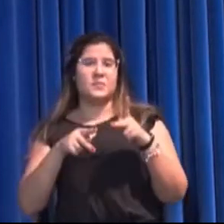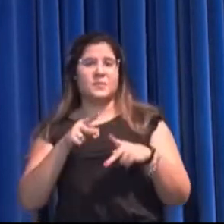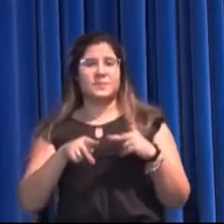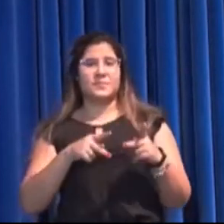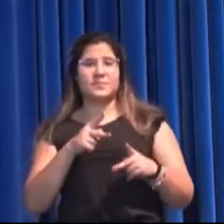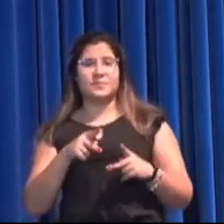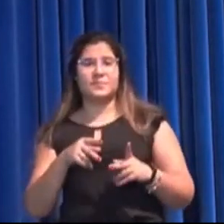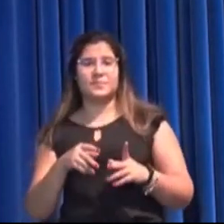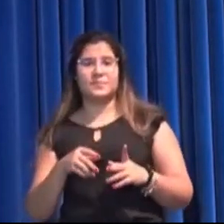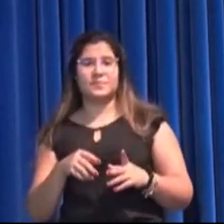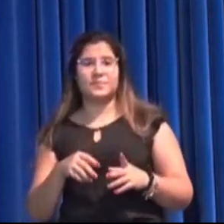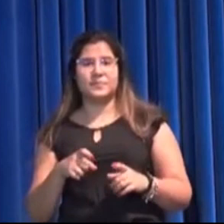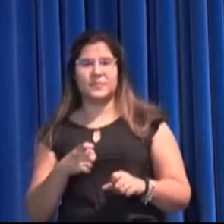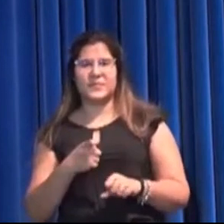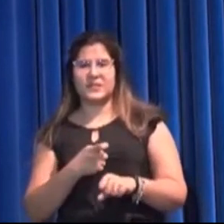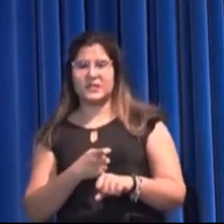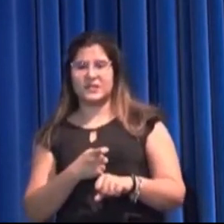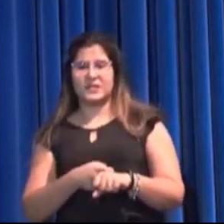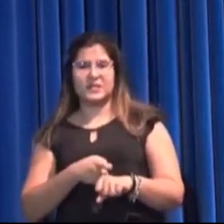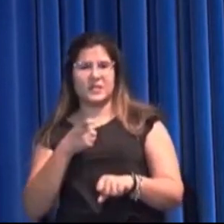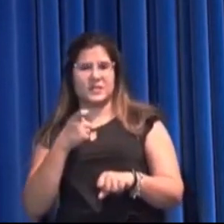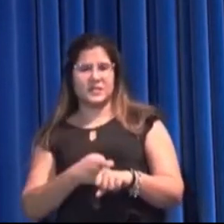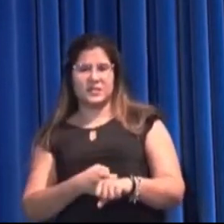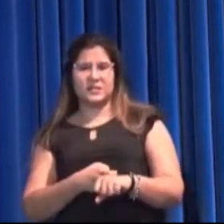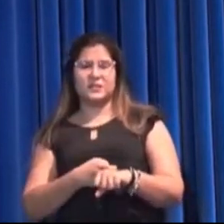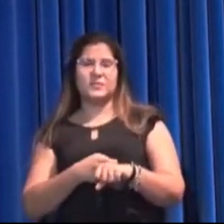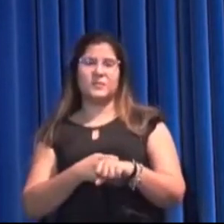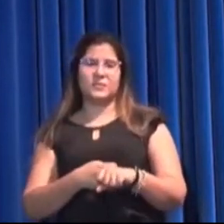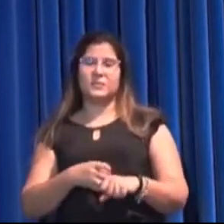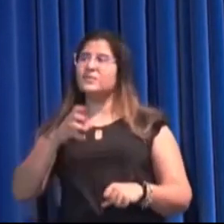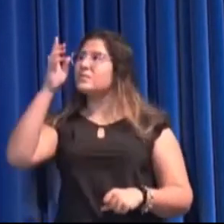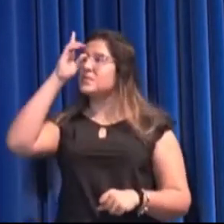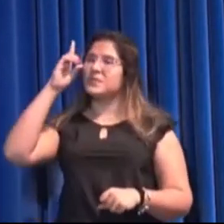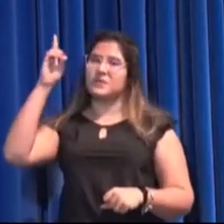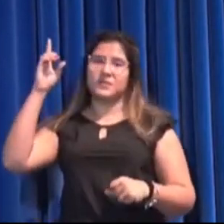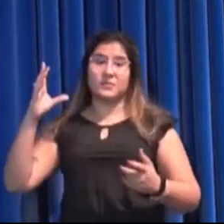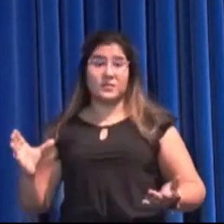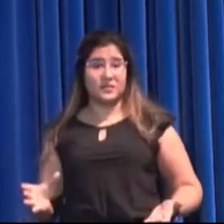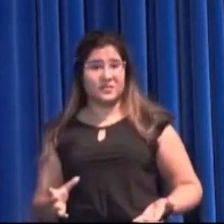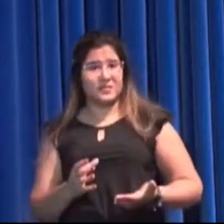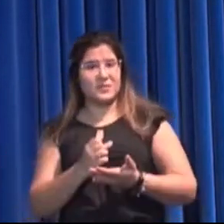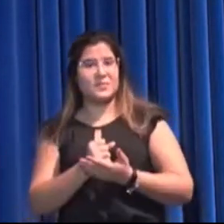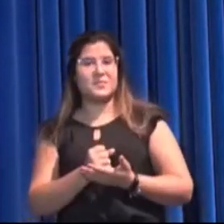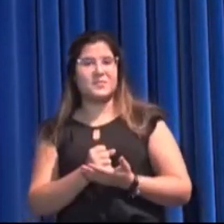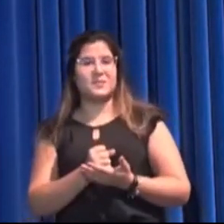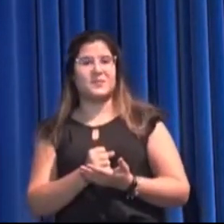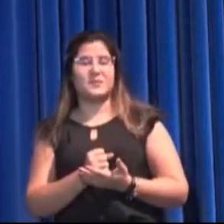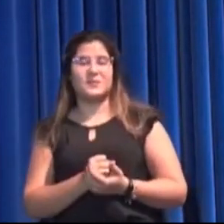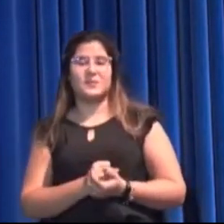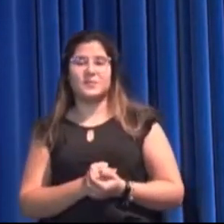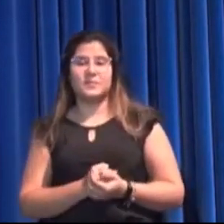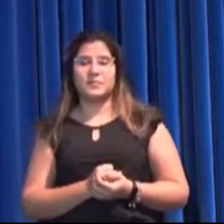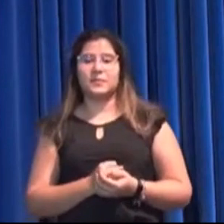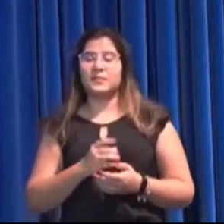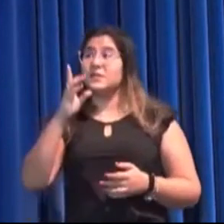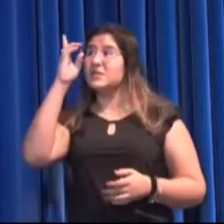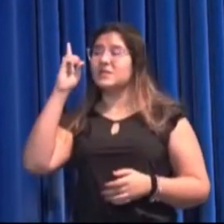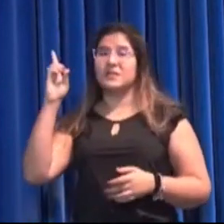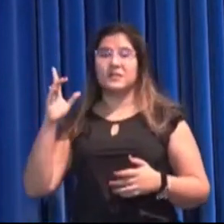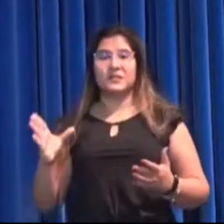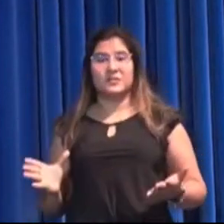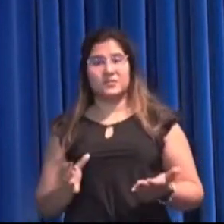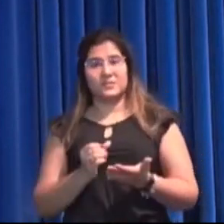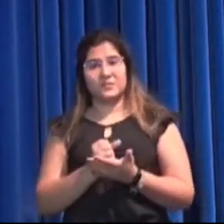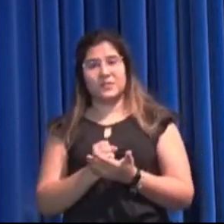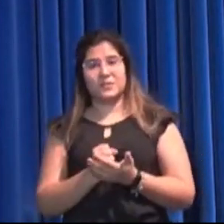resistência a um Deus e a um Salvador que eu creio? Que Deus e que Salvador eu